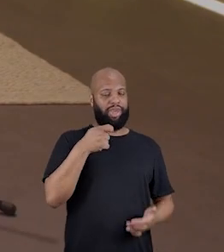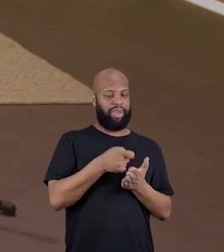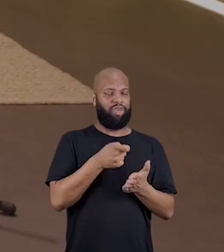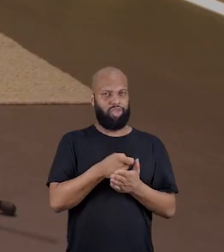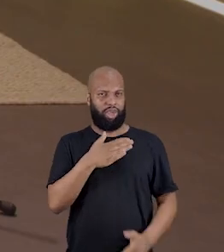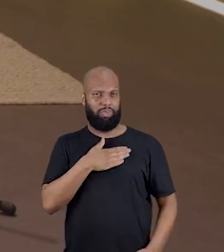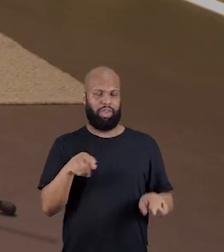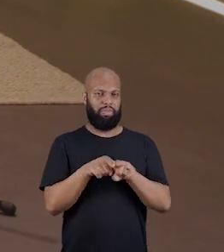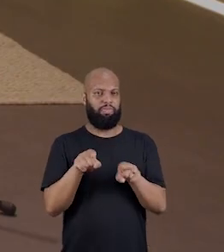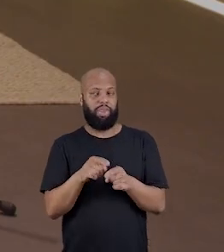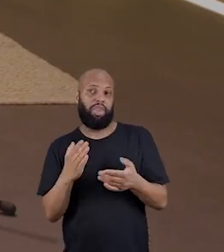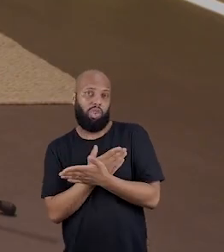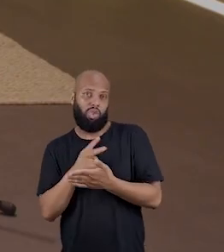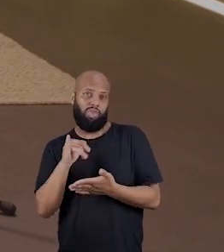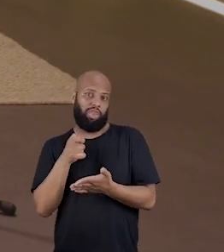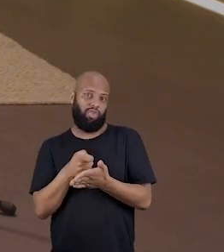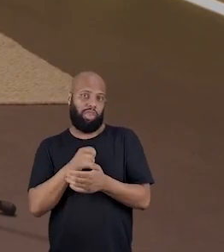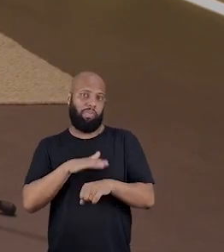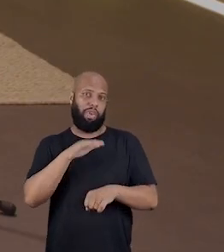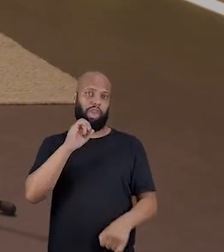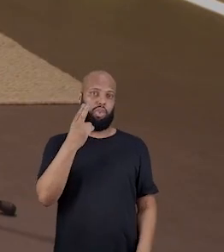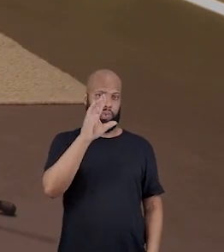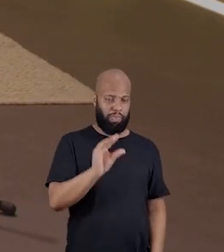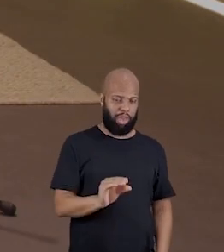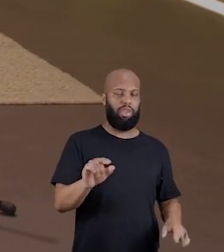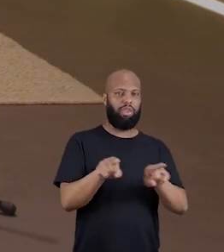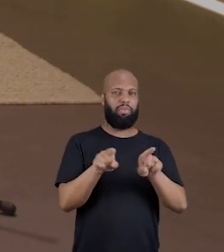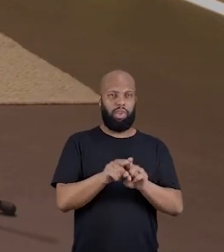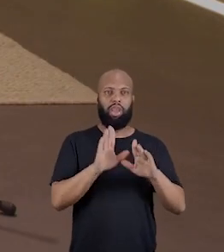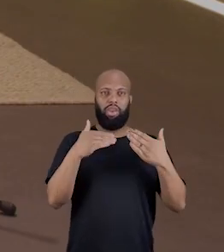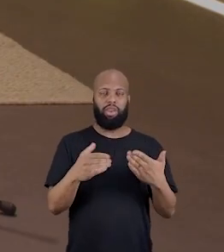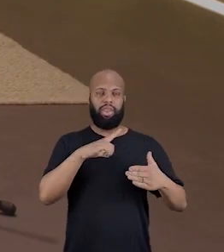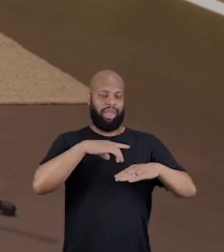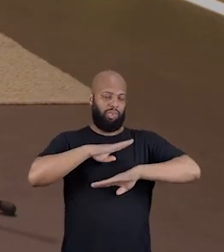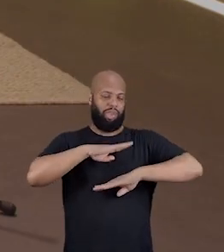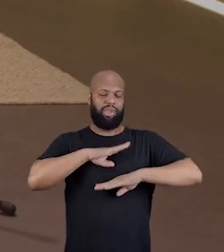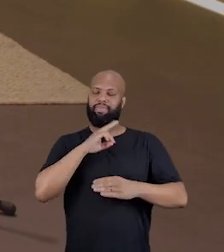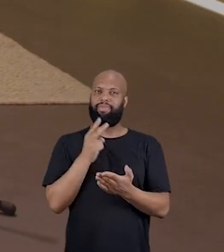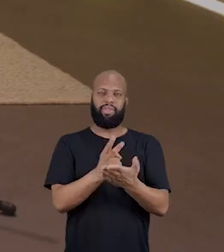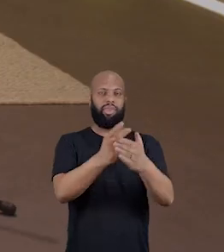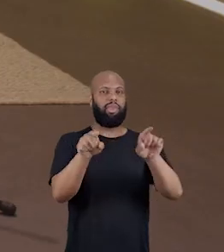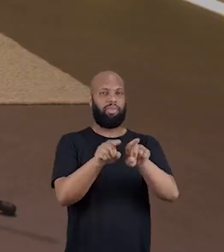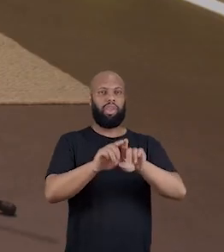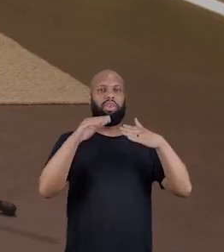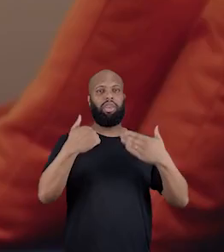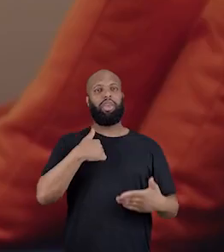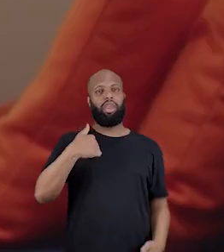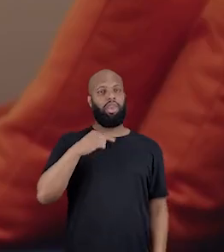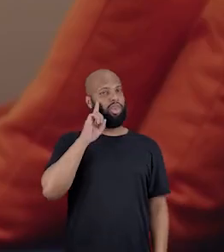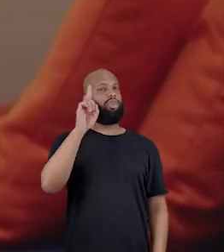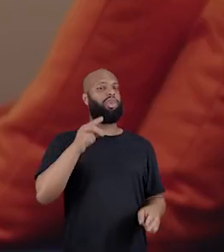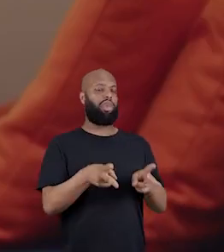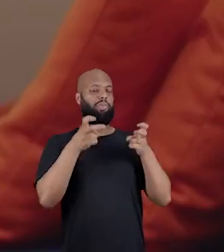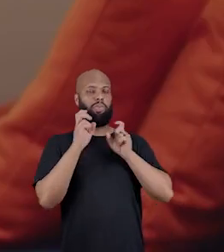O quanto o momento dele vai exigir de mim. Porque alguns vão exigir mais de você, outros... Total. É priorização o tempo inteiro, e, né? assim, e é situacional o tempo todo. Então,